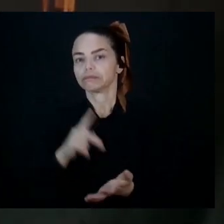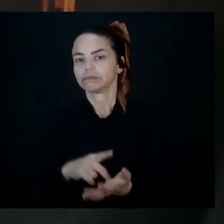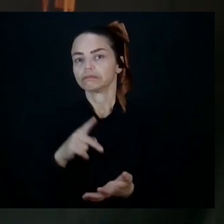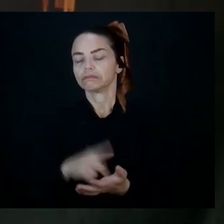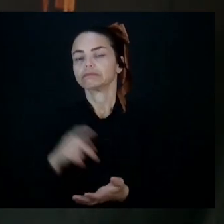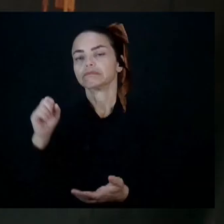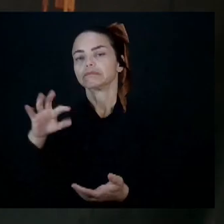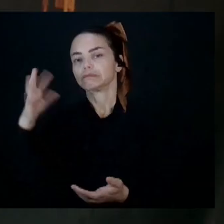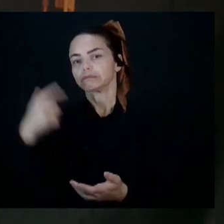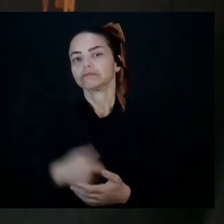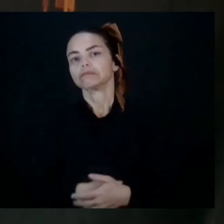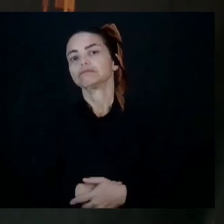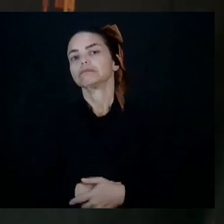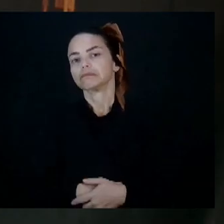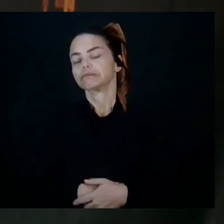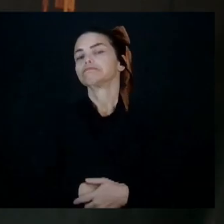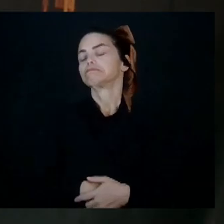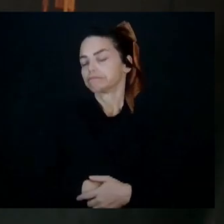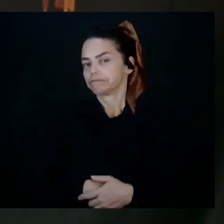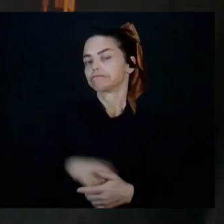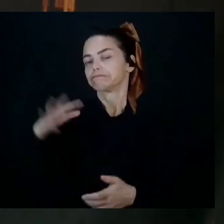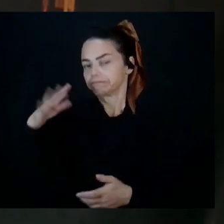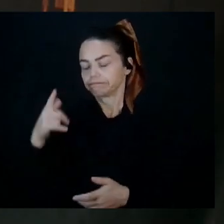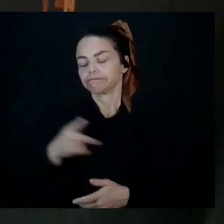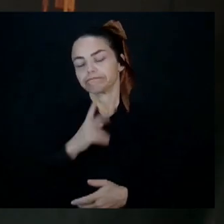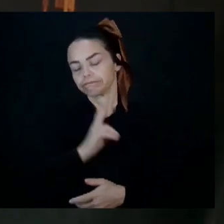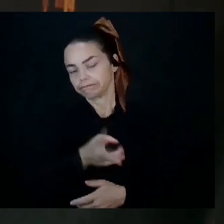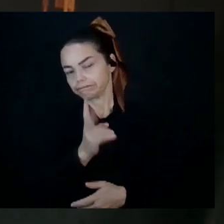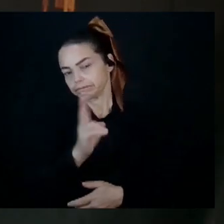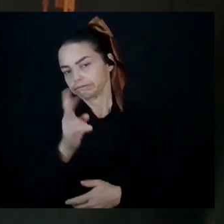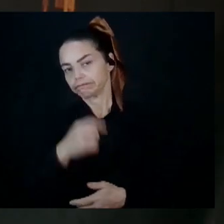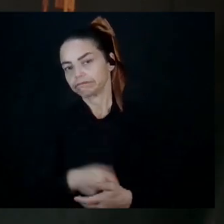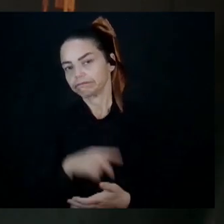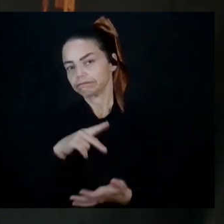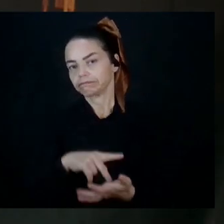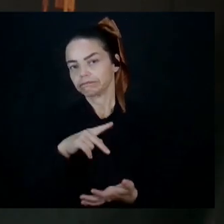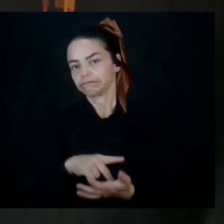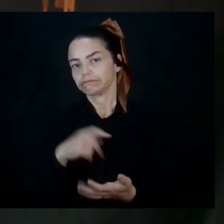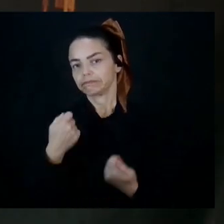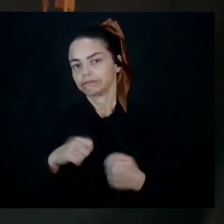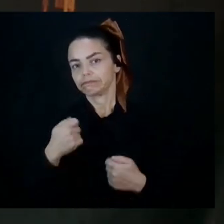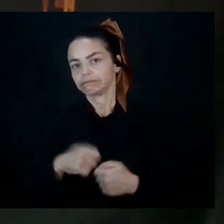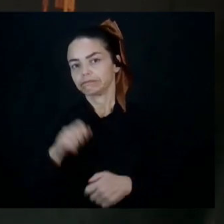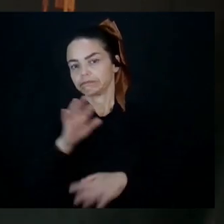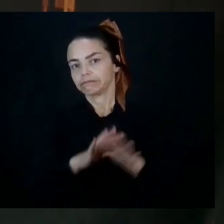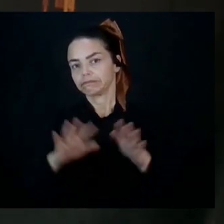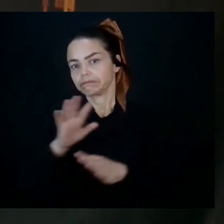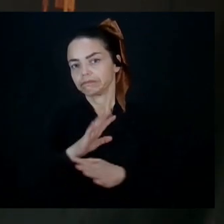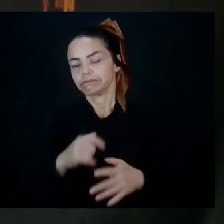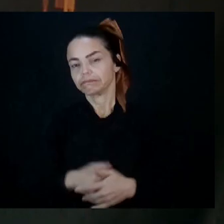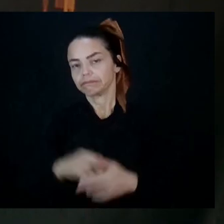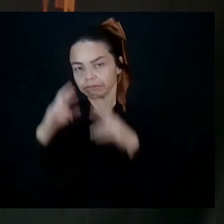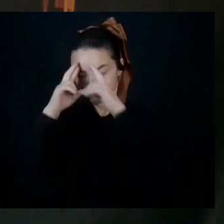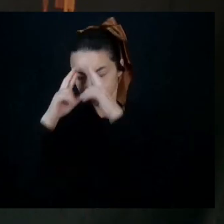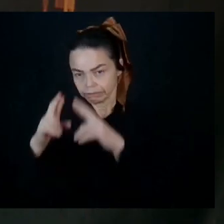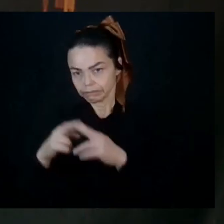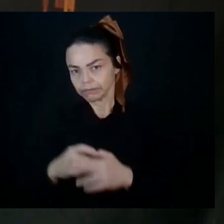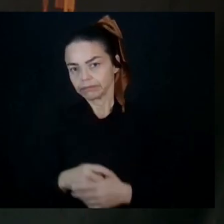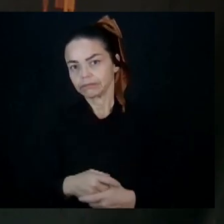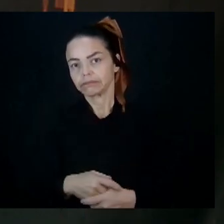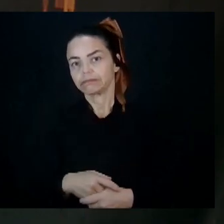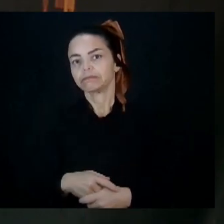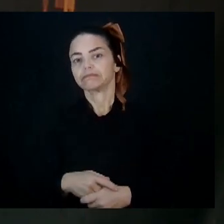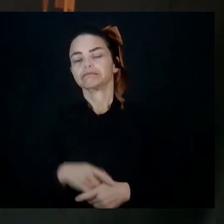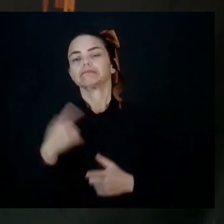E olha que não acontece pouco não, viu? É verdade, a gente precisa tomar cuidado e ter mais respeito, né?